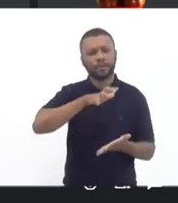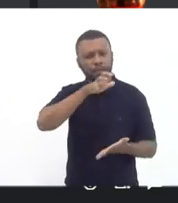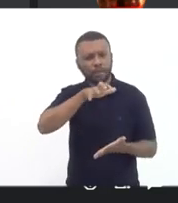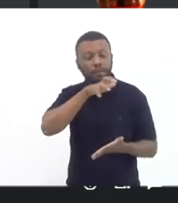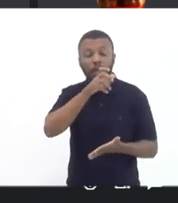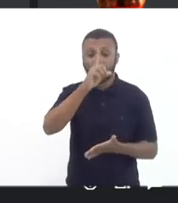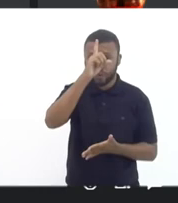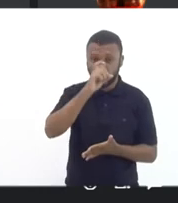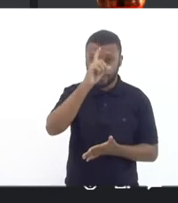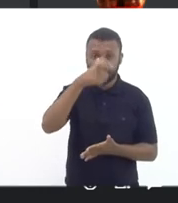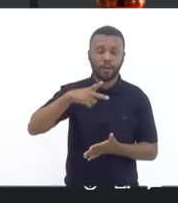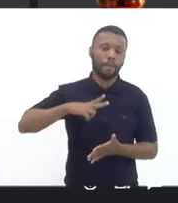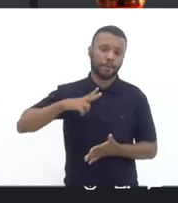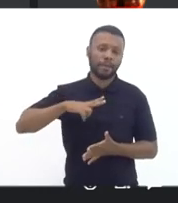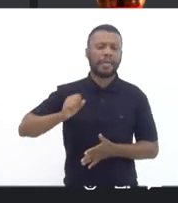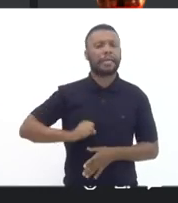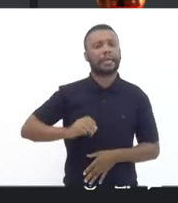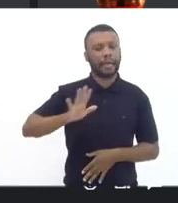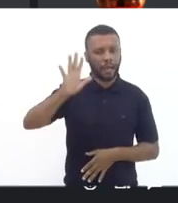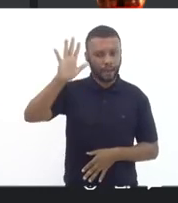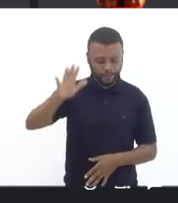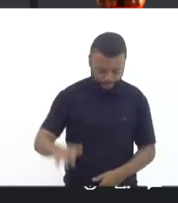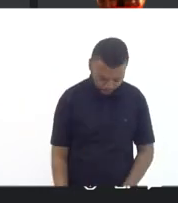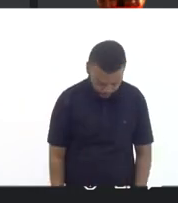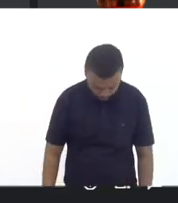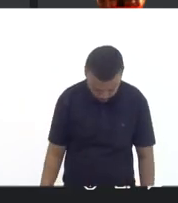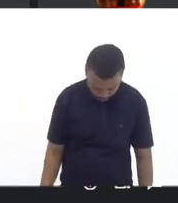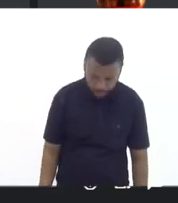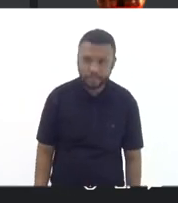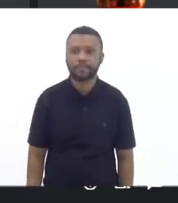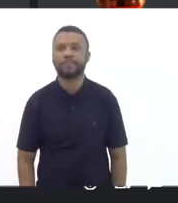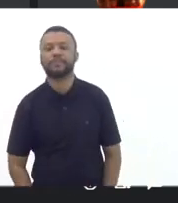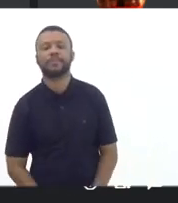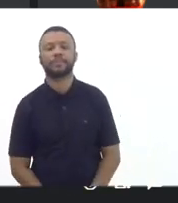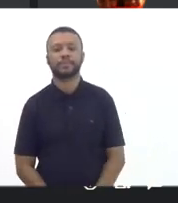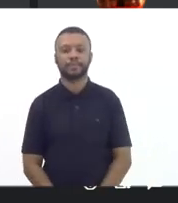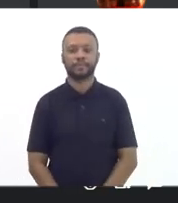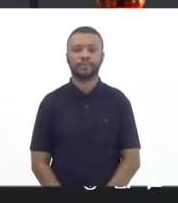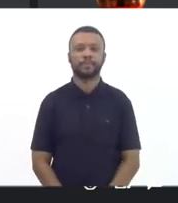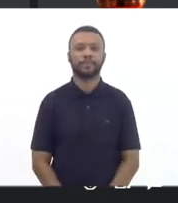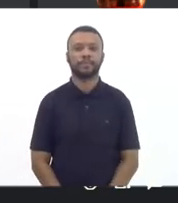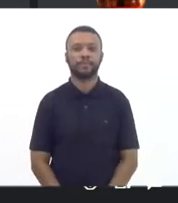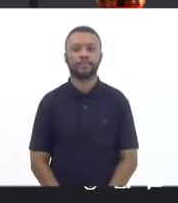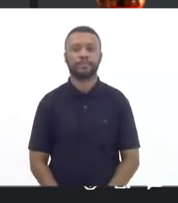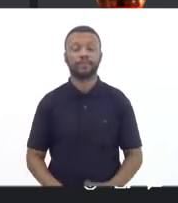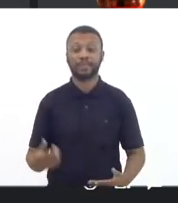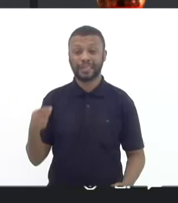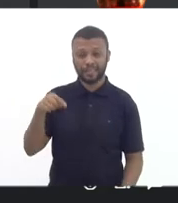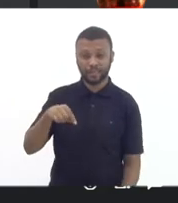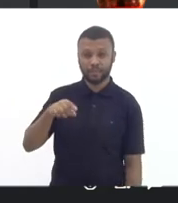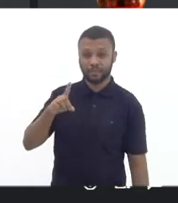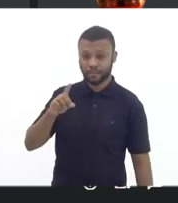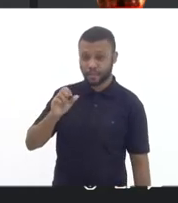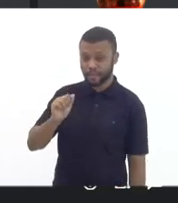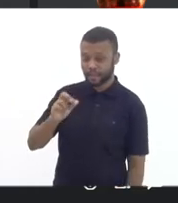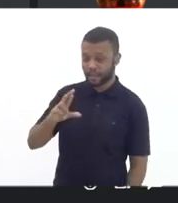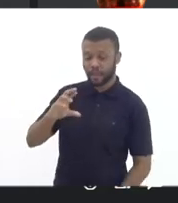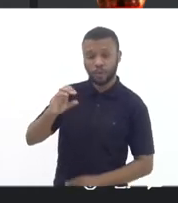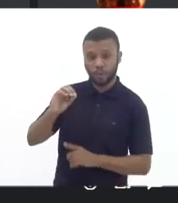particular fica bem caro. E aqui no Darcoso Filho, em Santa